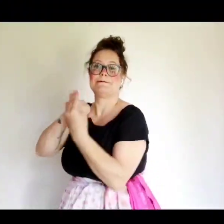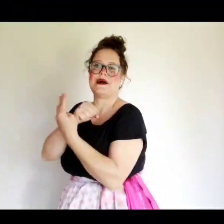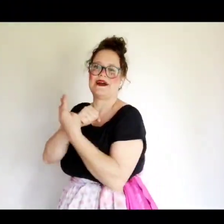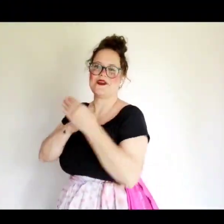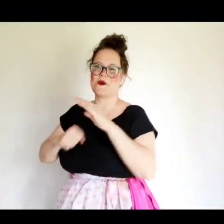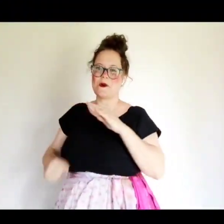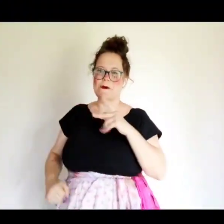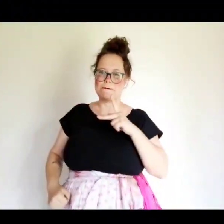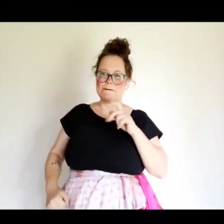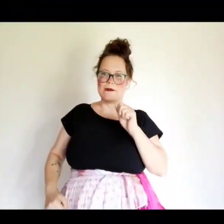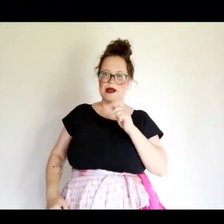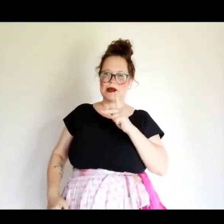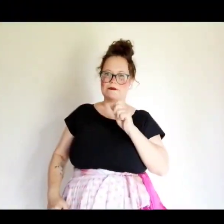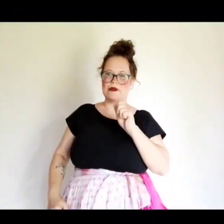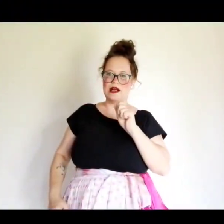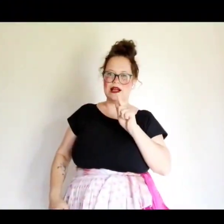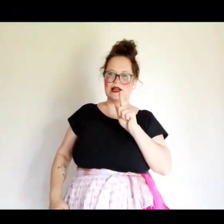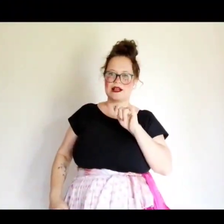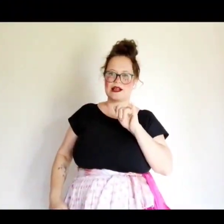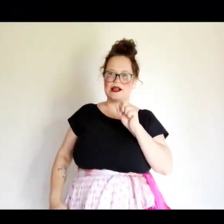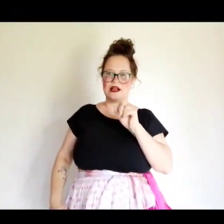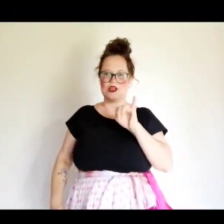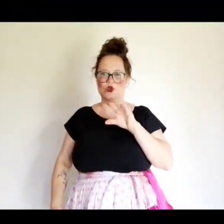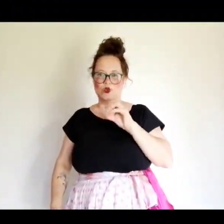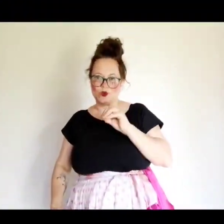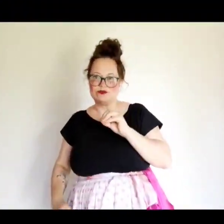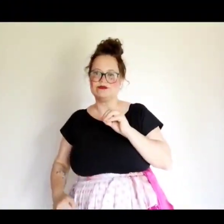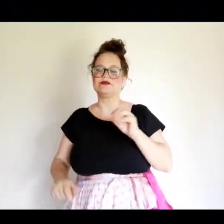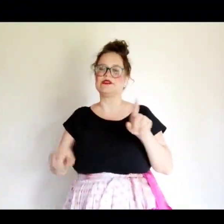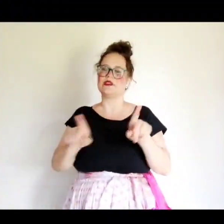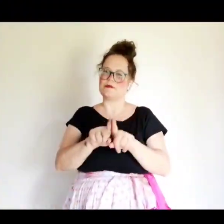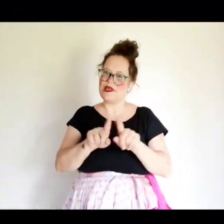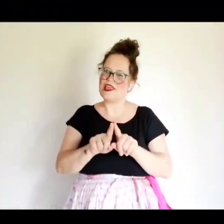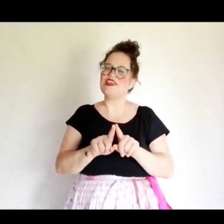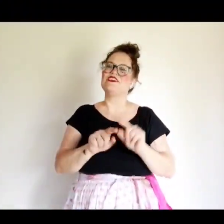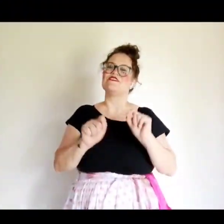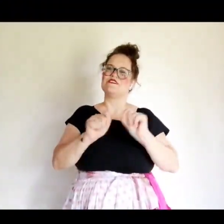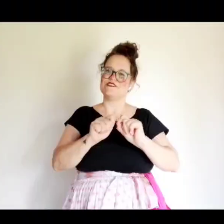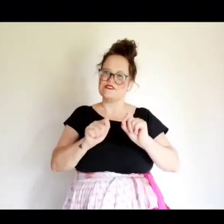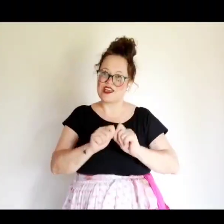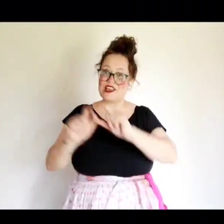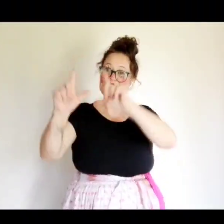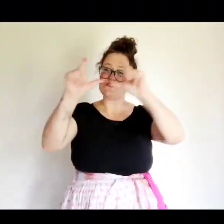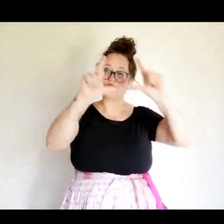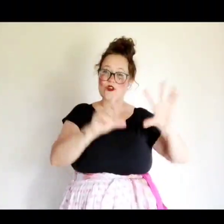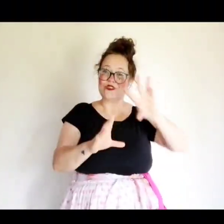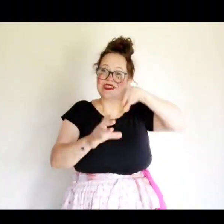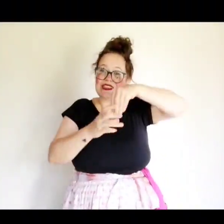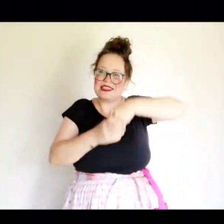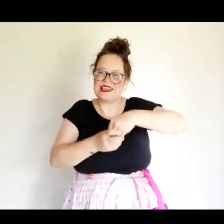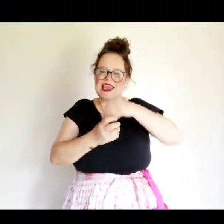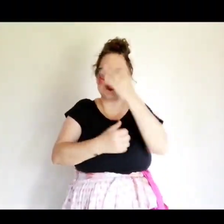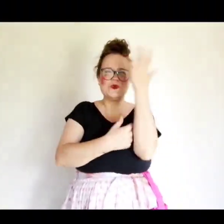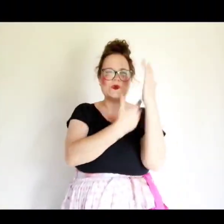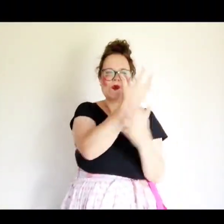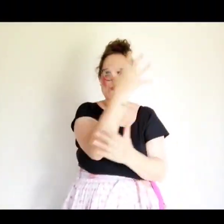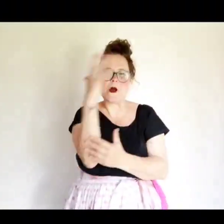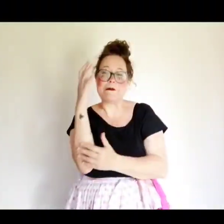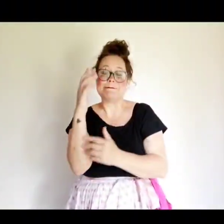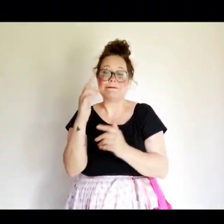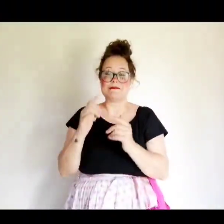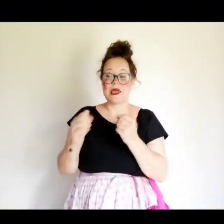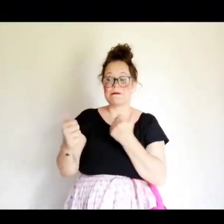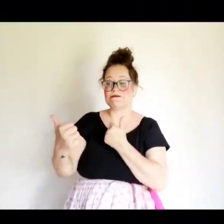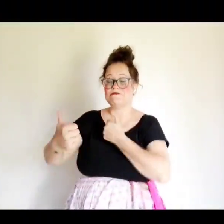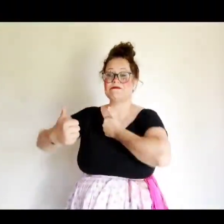algumas fotos e vídeos num bosque que tem lá em Canelinha, perto do